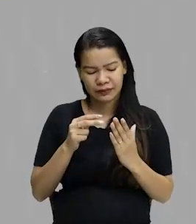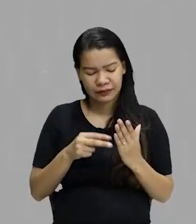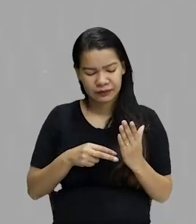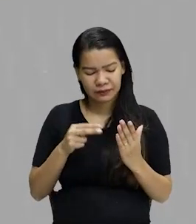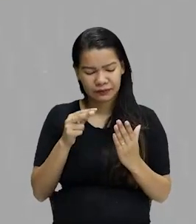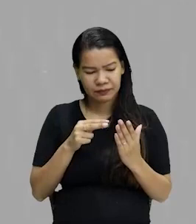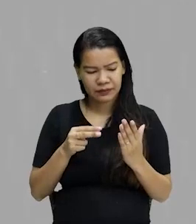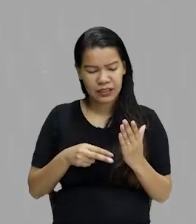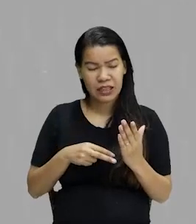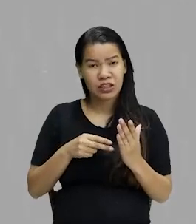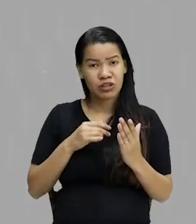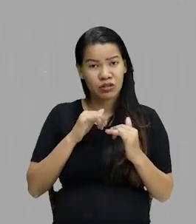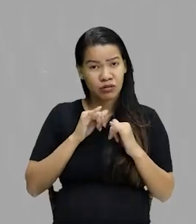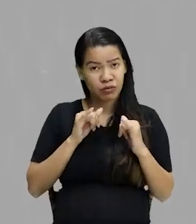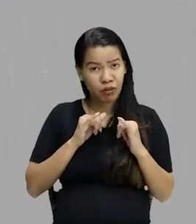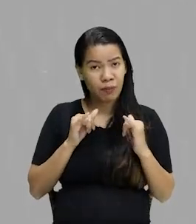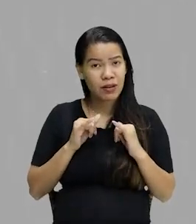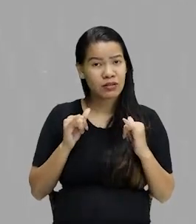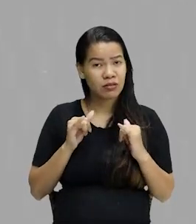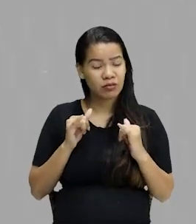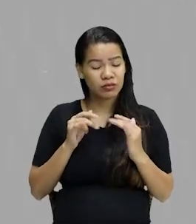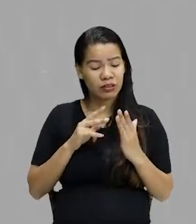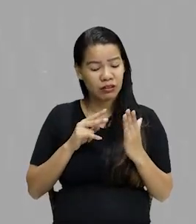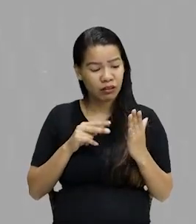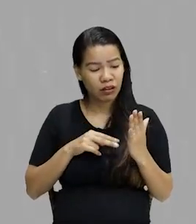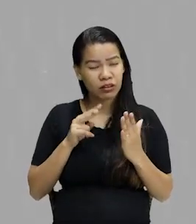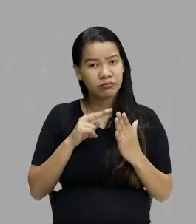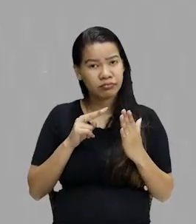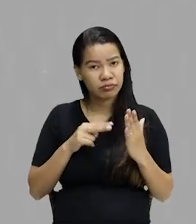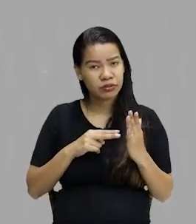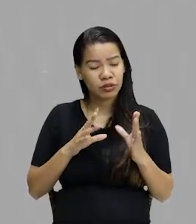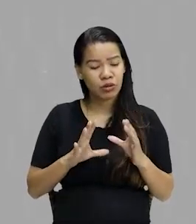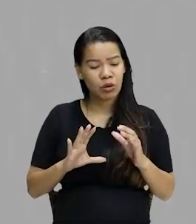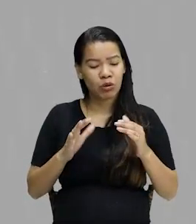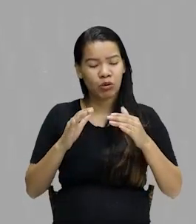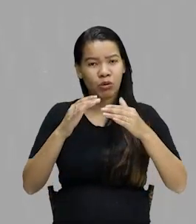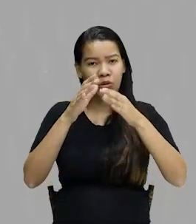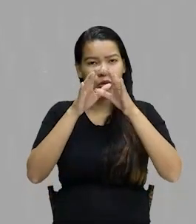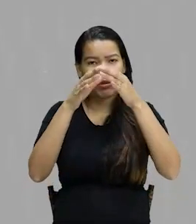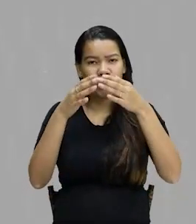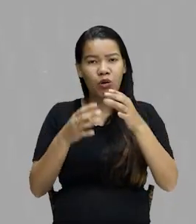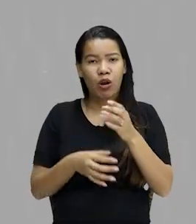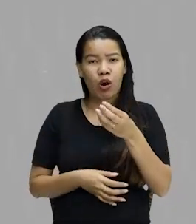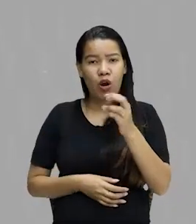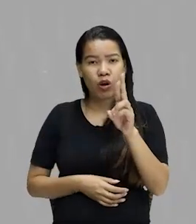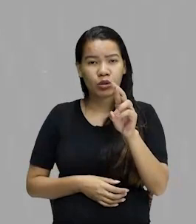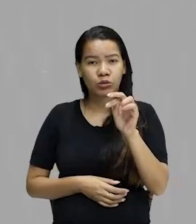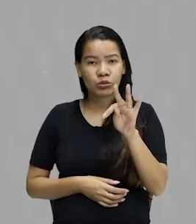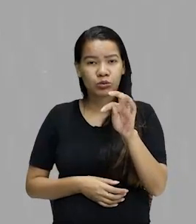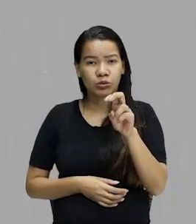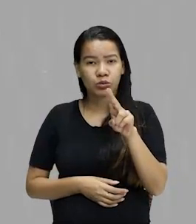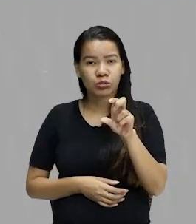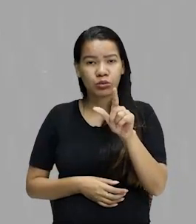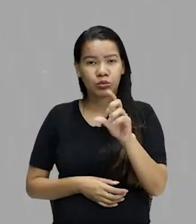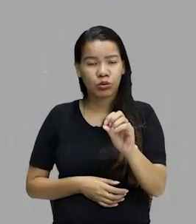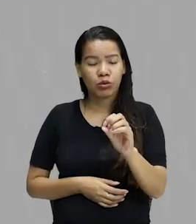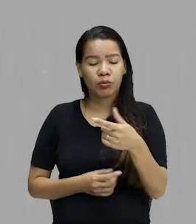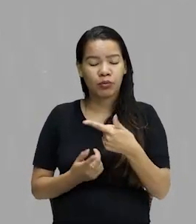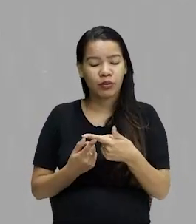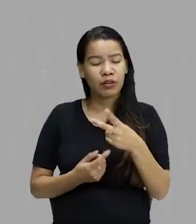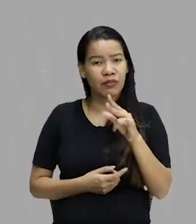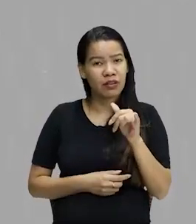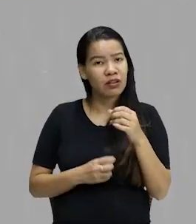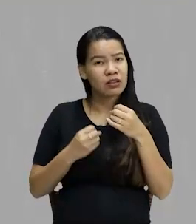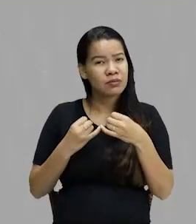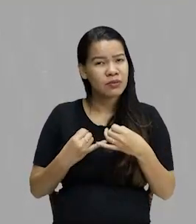hábito de ler os rótulos, né? Por quê? Nos rótulos vão dizer as substâncias,